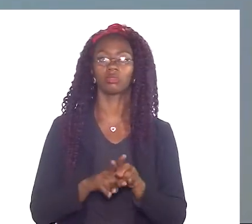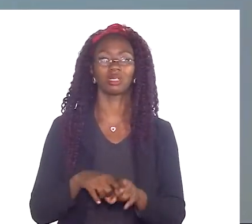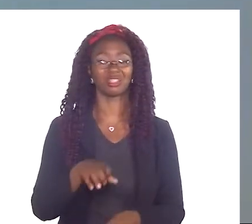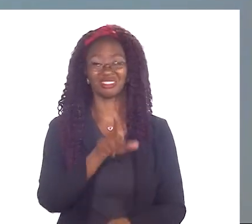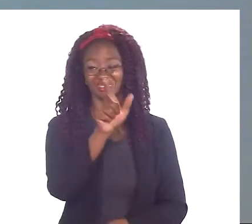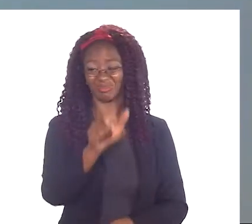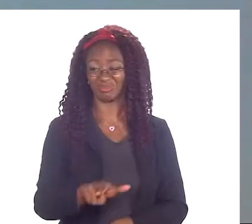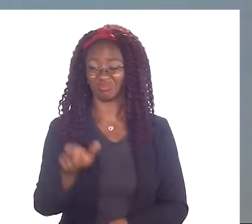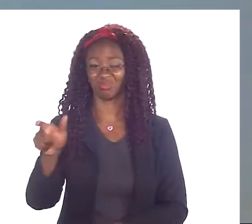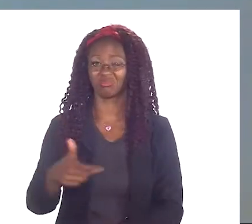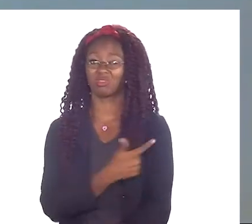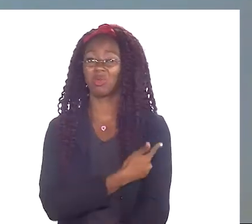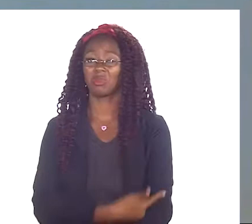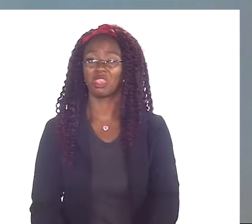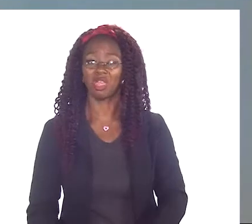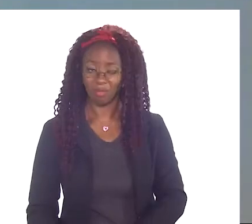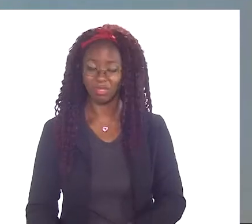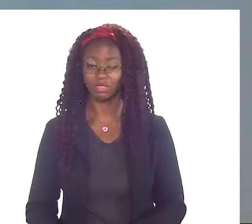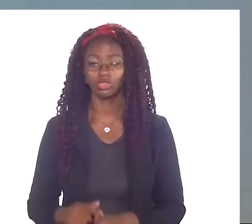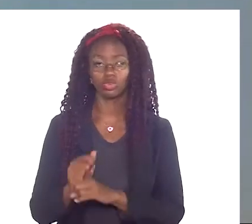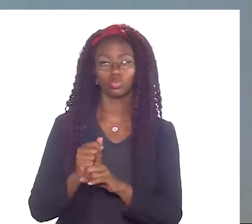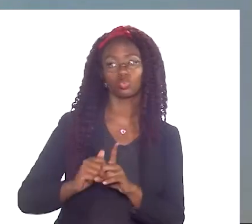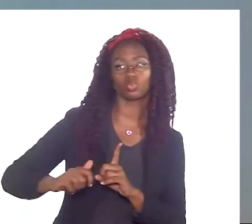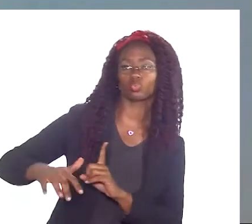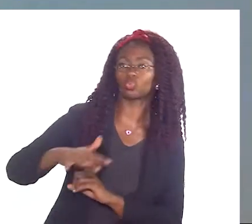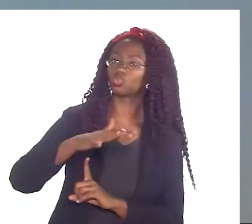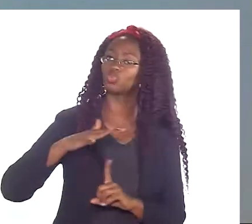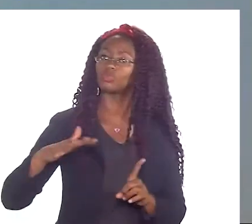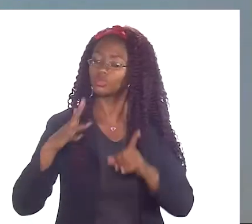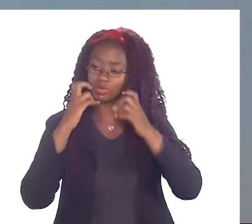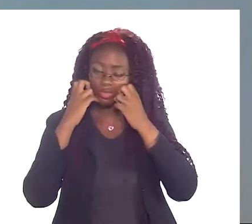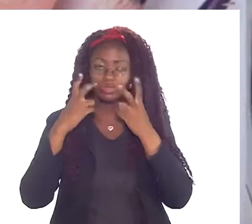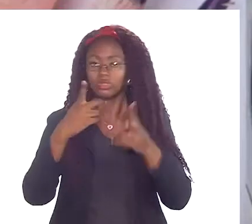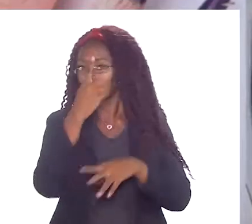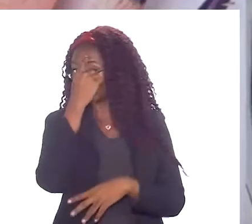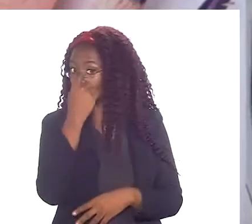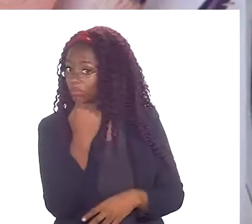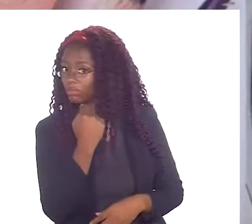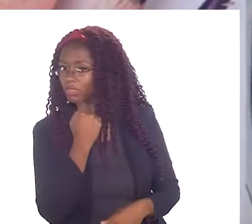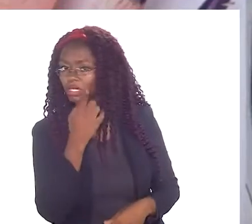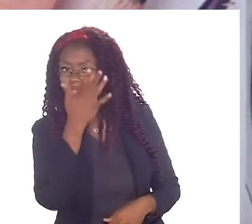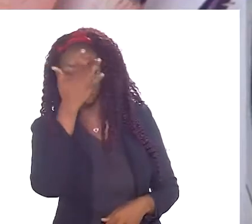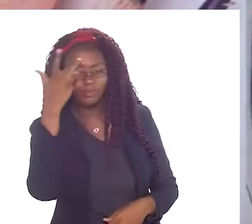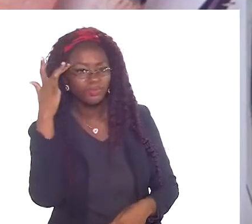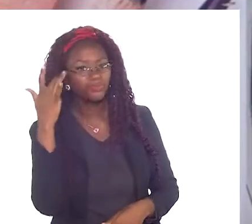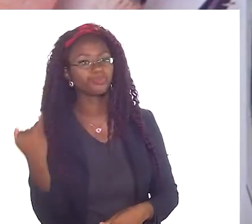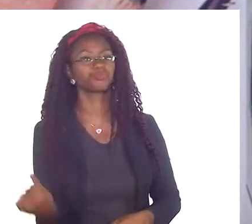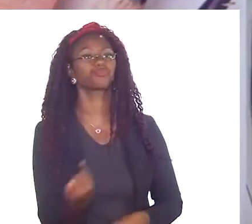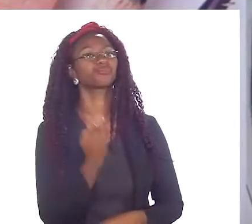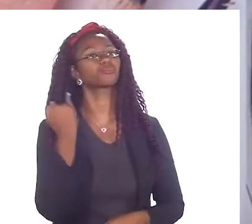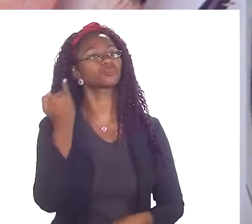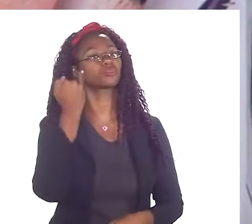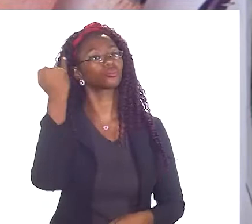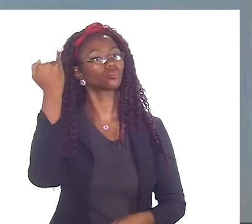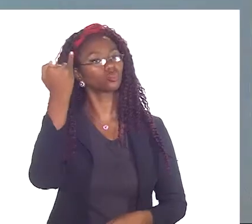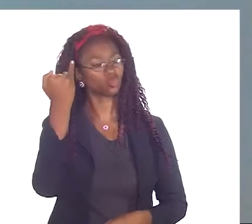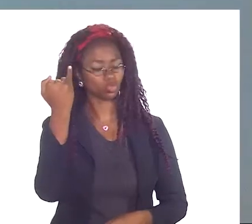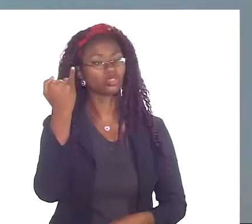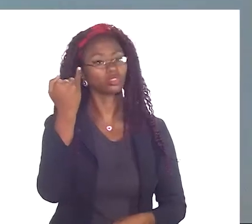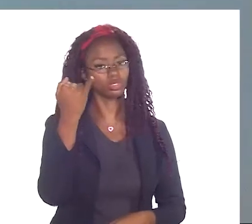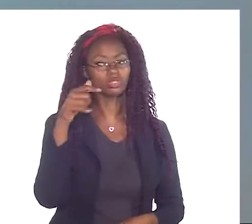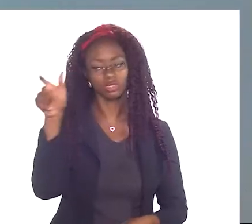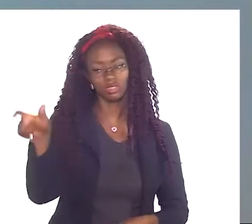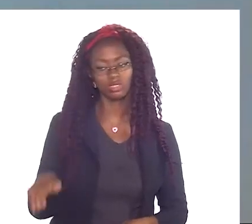esses comportamentos, as redes sociais, é um lugar onde que a gente acaba vendo a imagem da pessoa. É muito importante que a